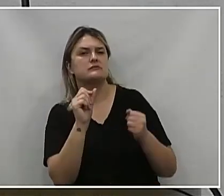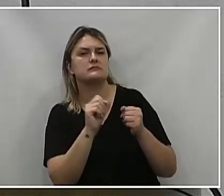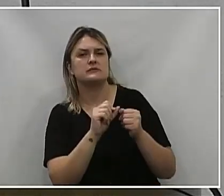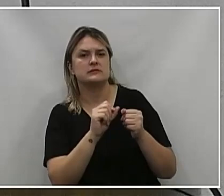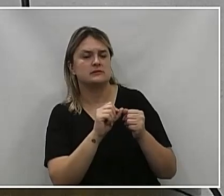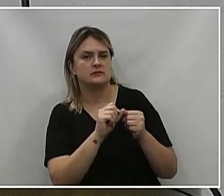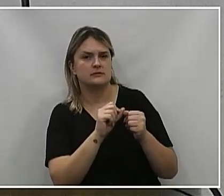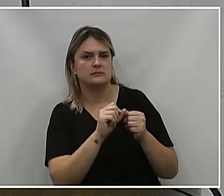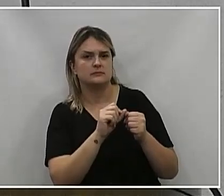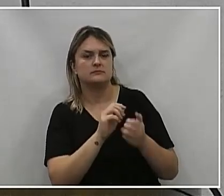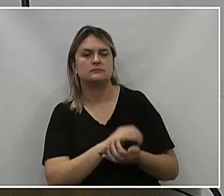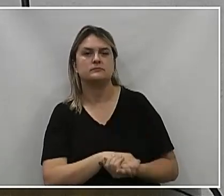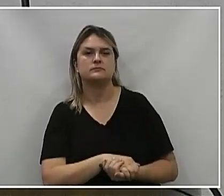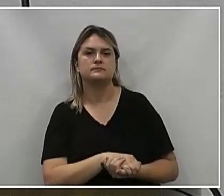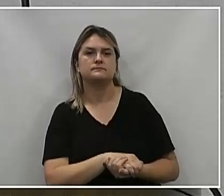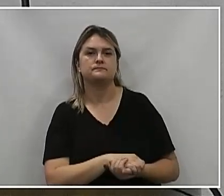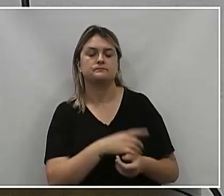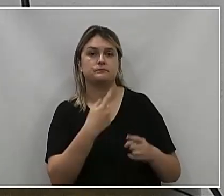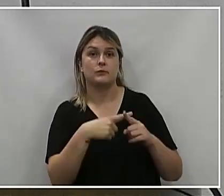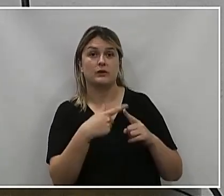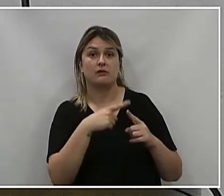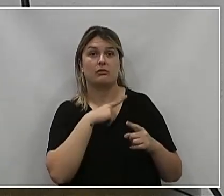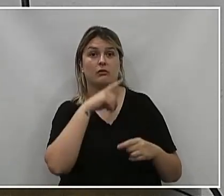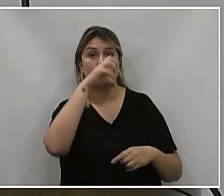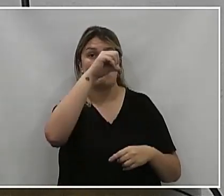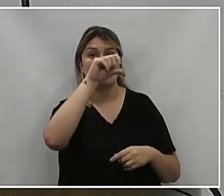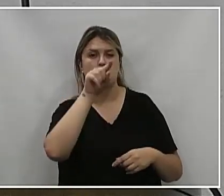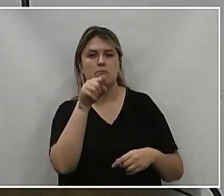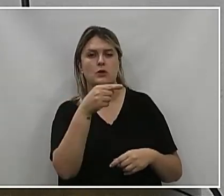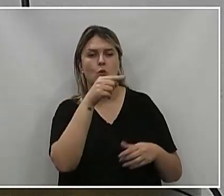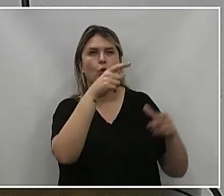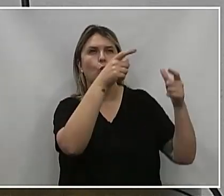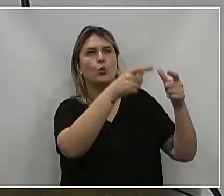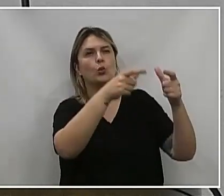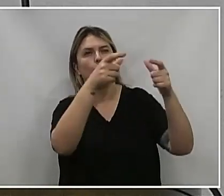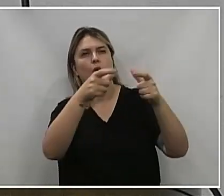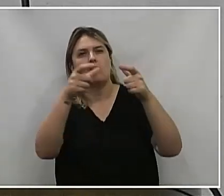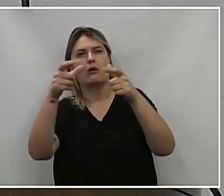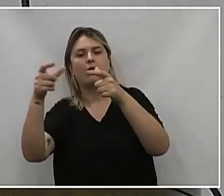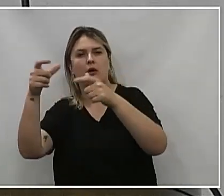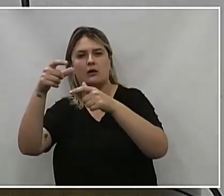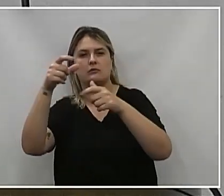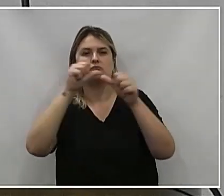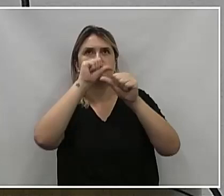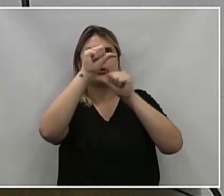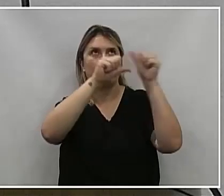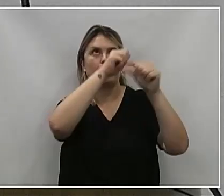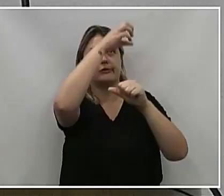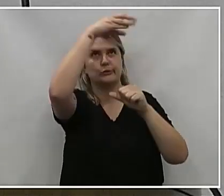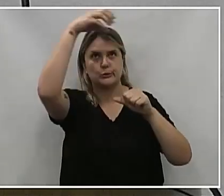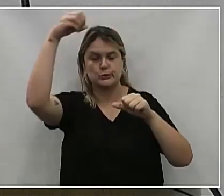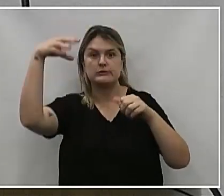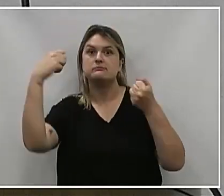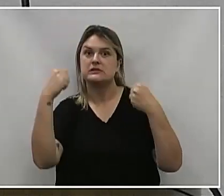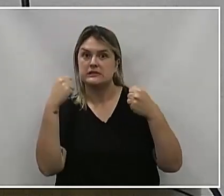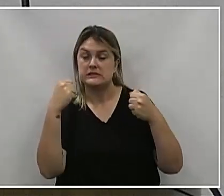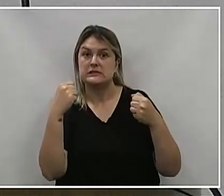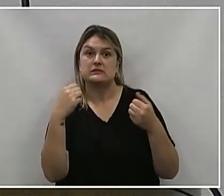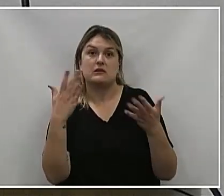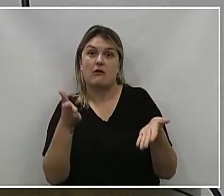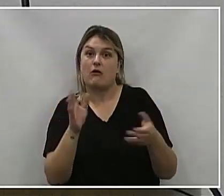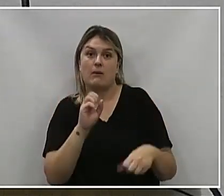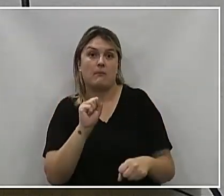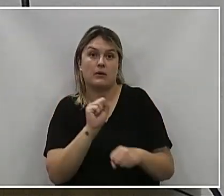com o nosso parque de iluminação, visto que a gente tem muitas necessidades e que estão represadas por